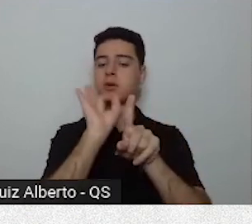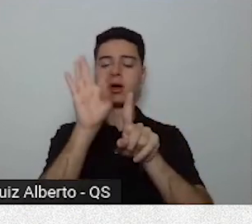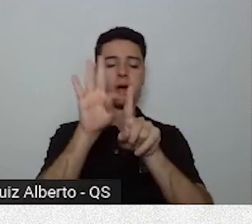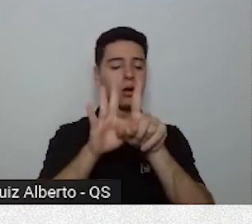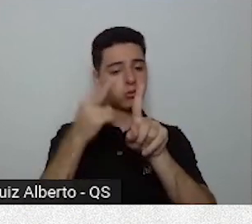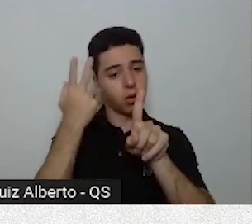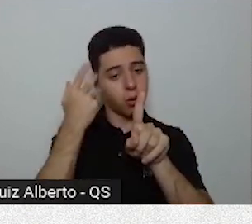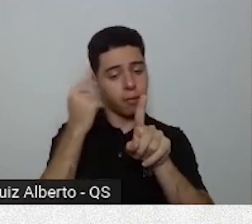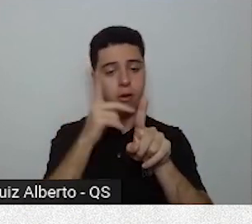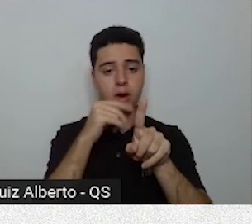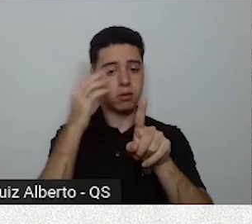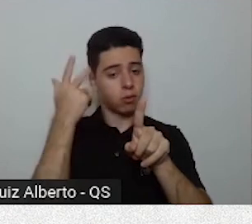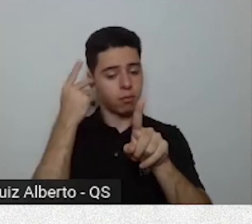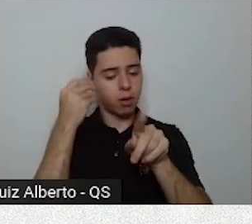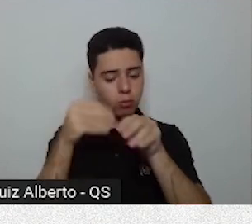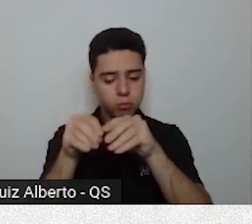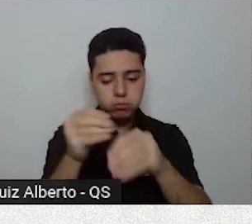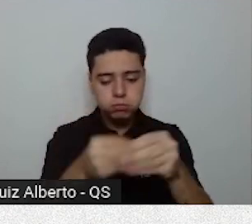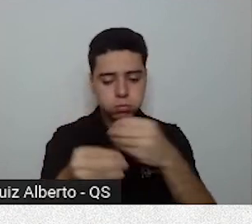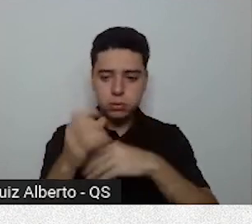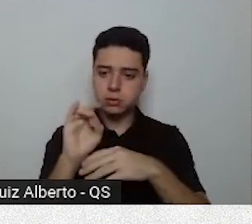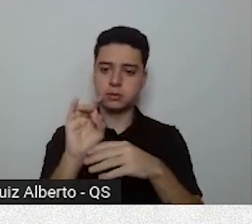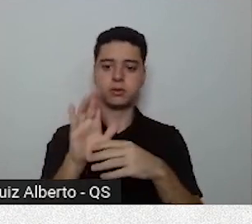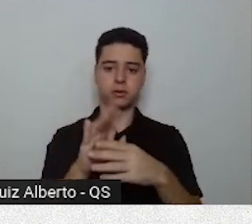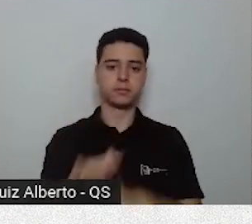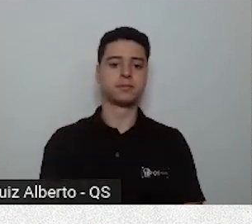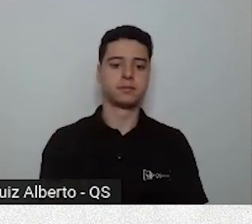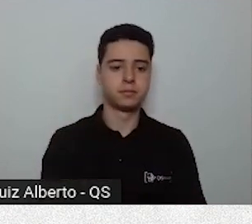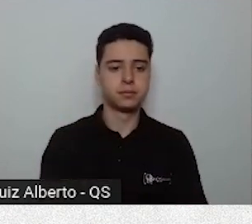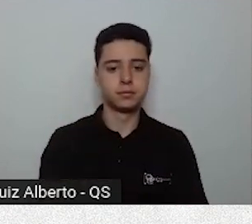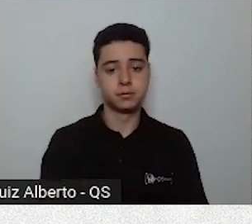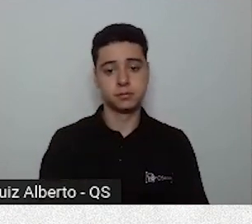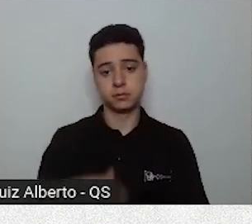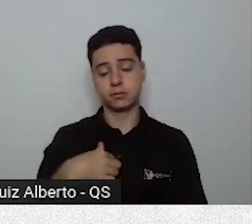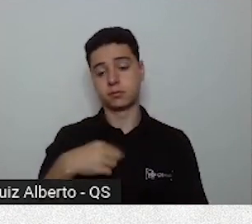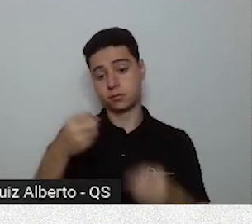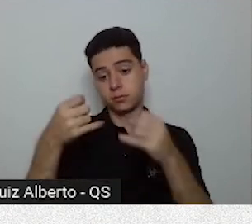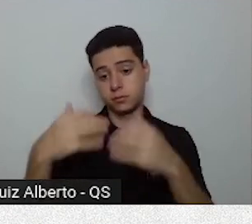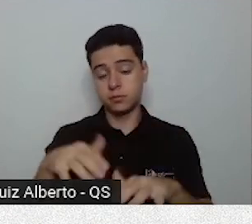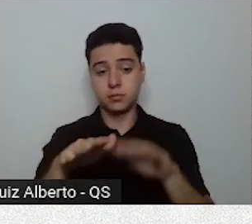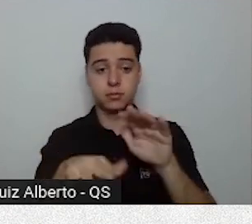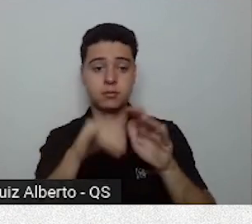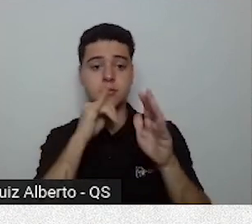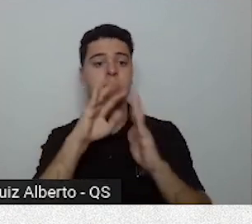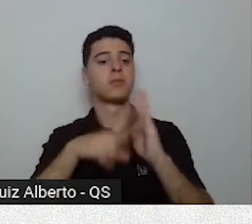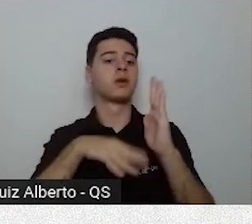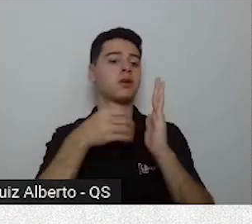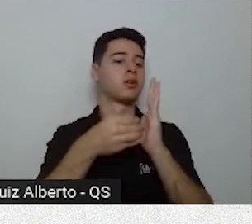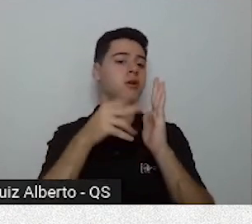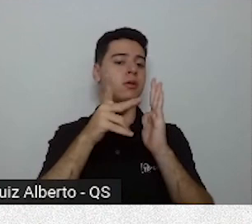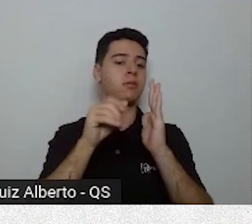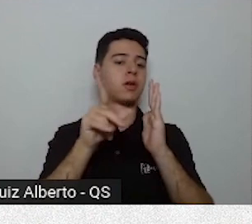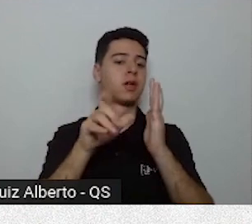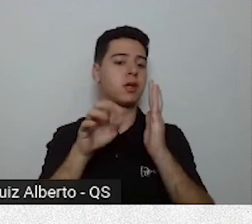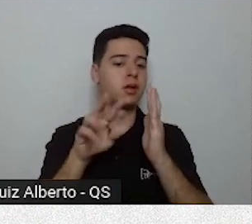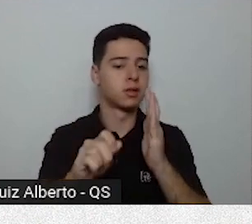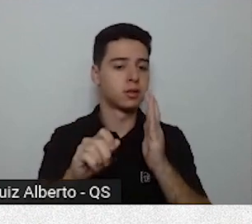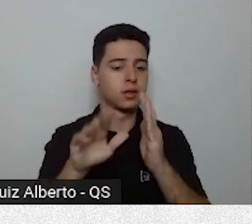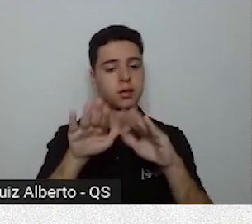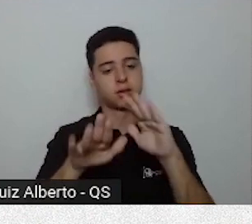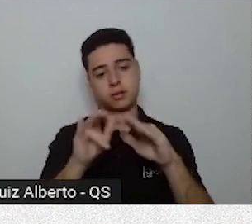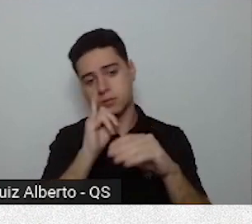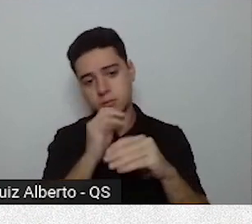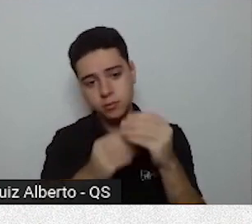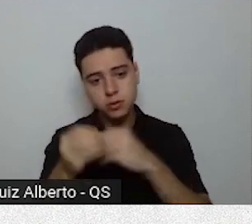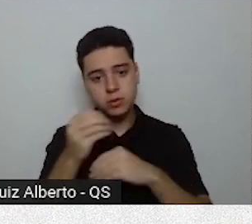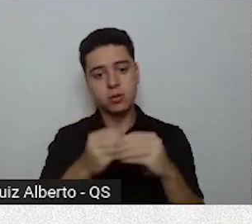muito a sua tonalidade. Como eu disse, às vezes a tinta na paleta da mistura do repolho roxo